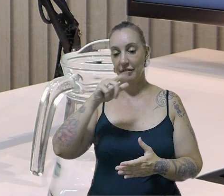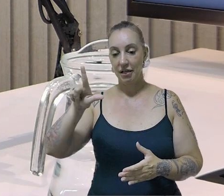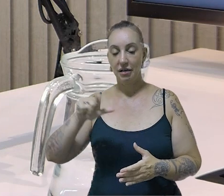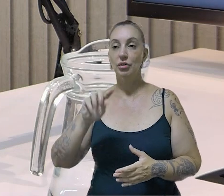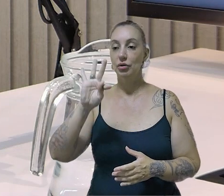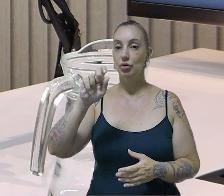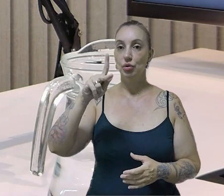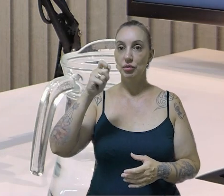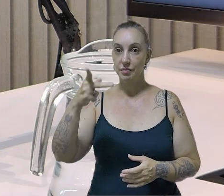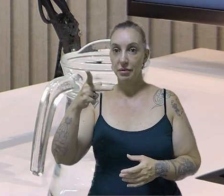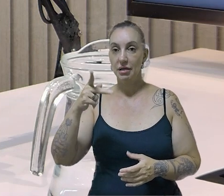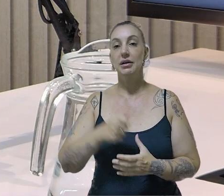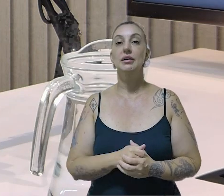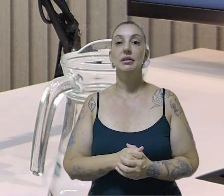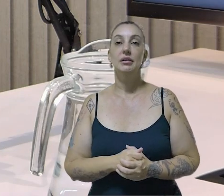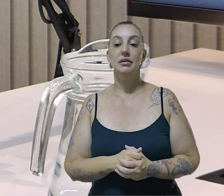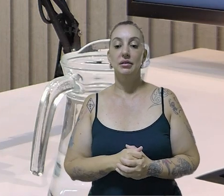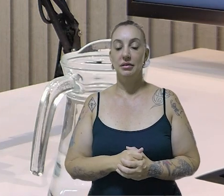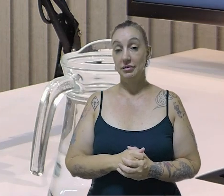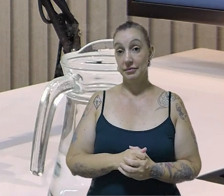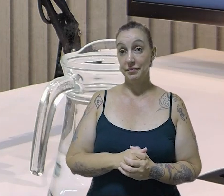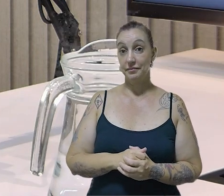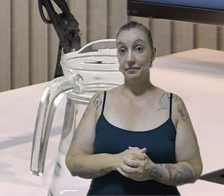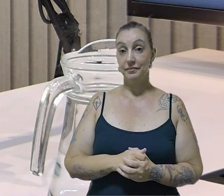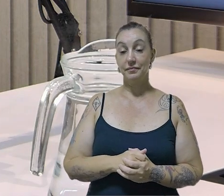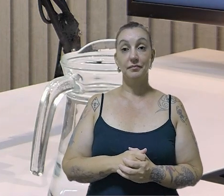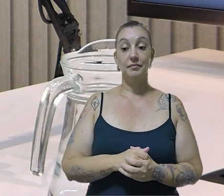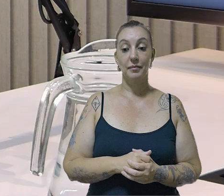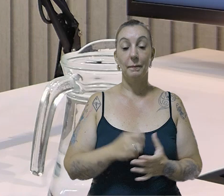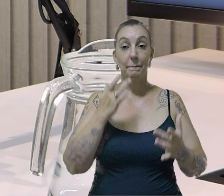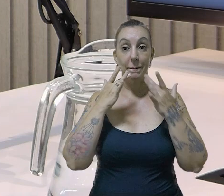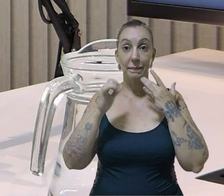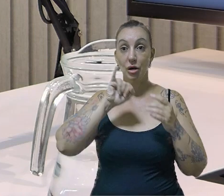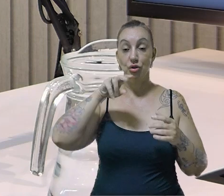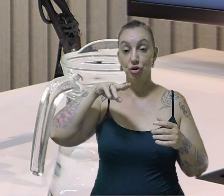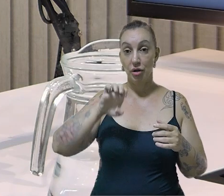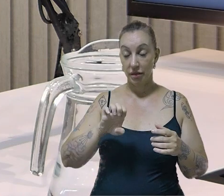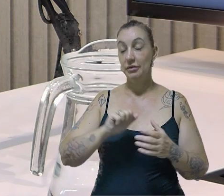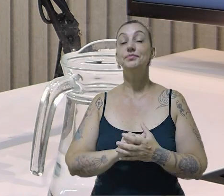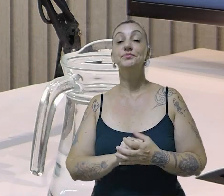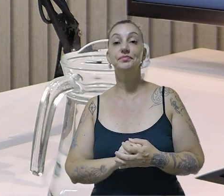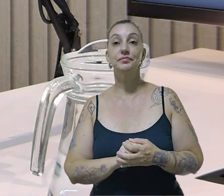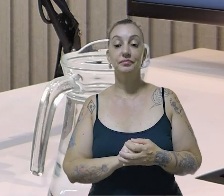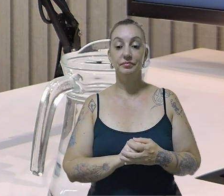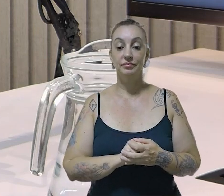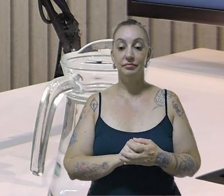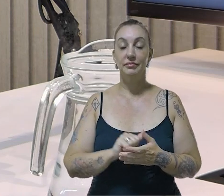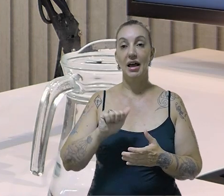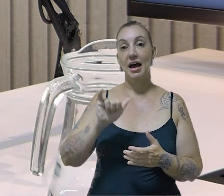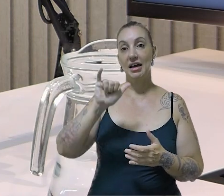tusp da Maria Antônia a direção da naruna Costa dramaturgia do Johnny salaberg Aisha